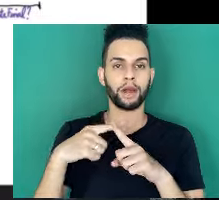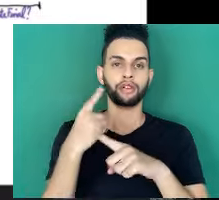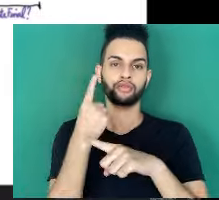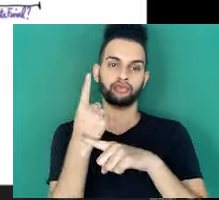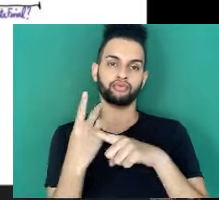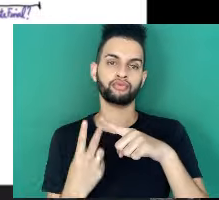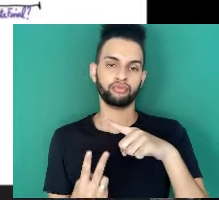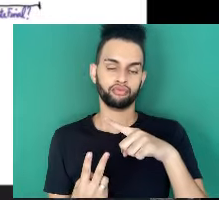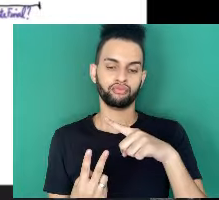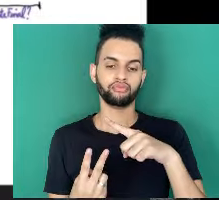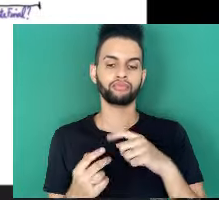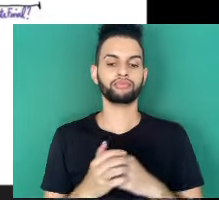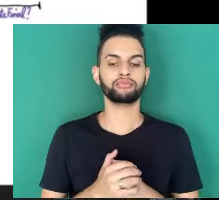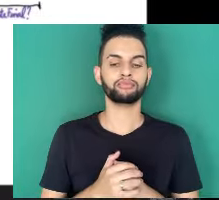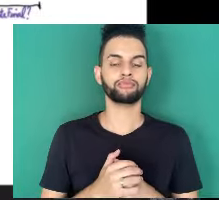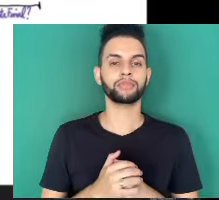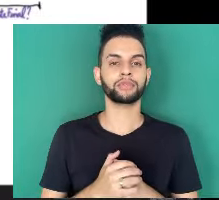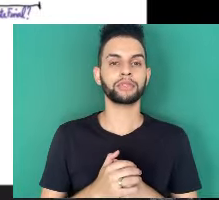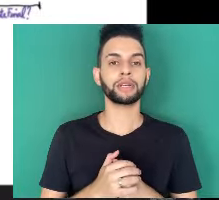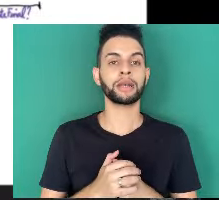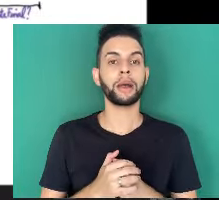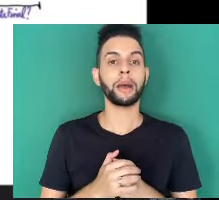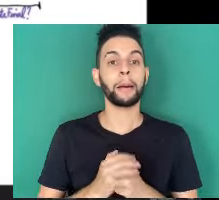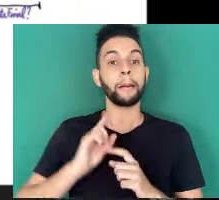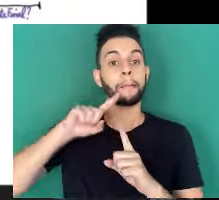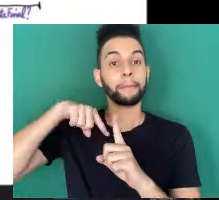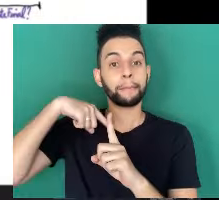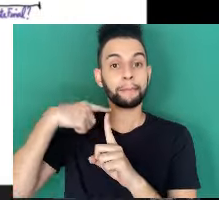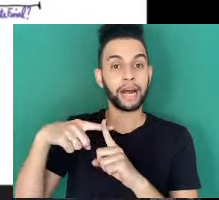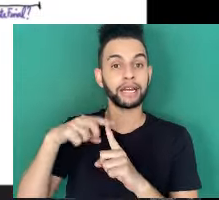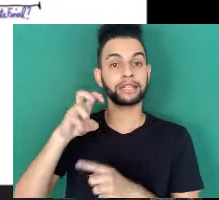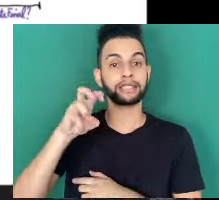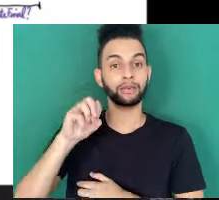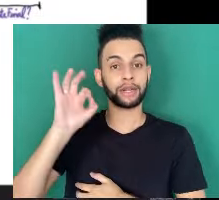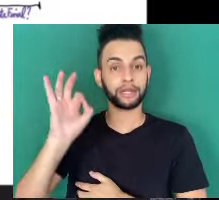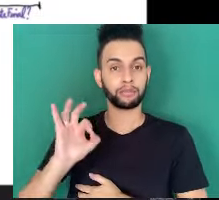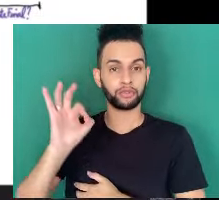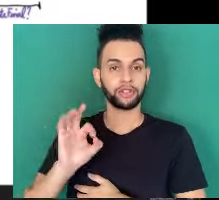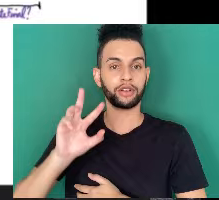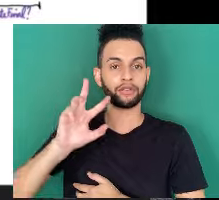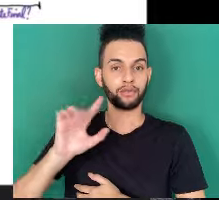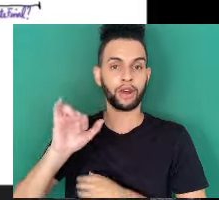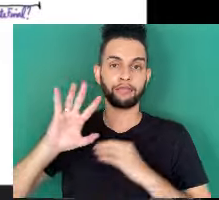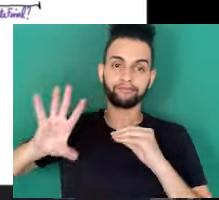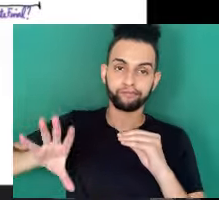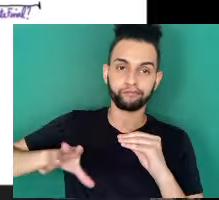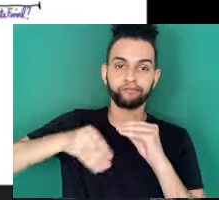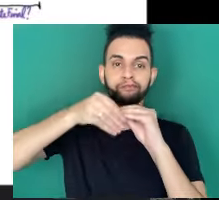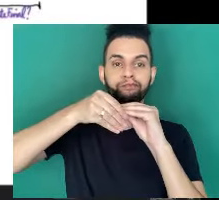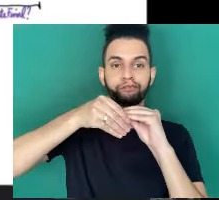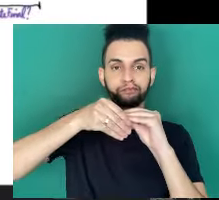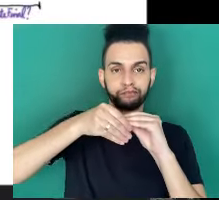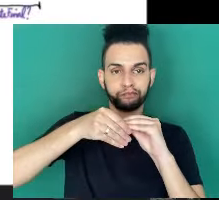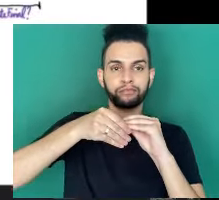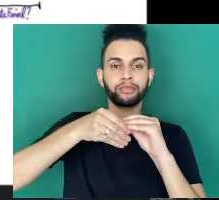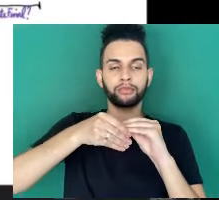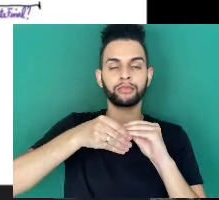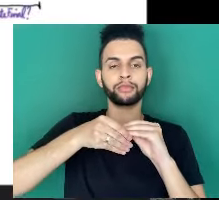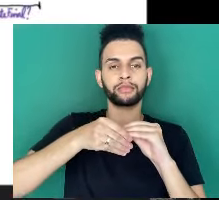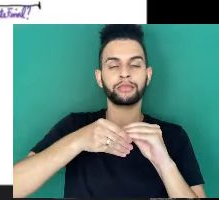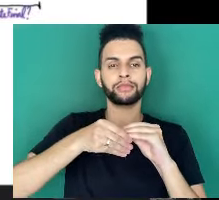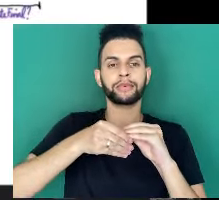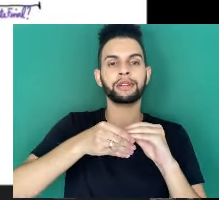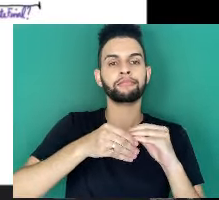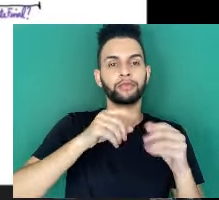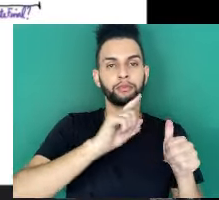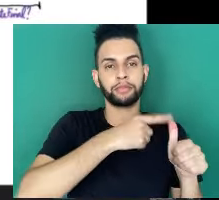O M1, mais esses 50% que vão incidir sobre o